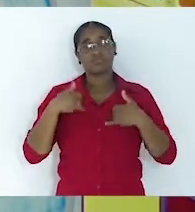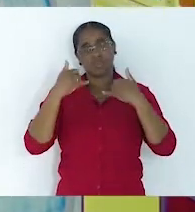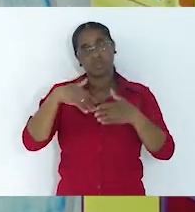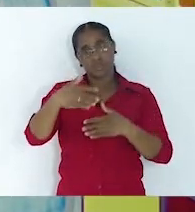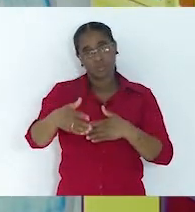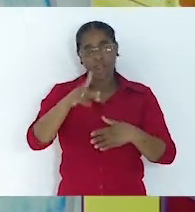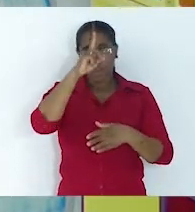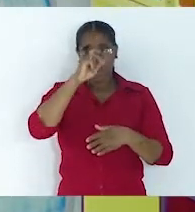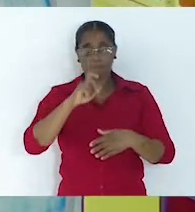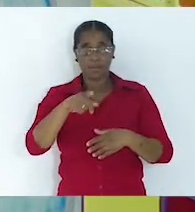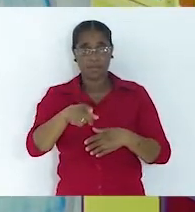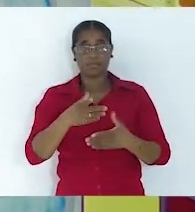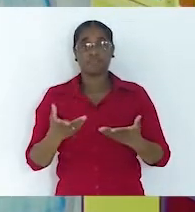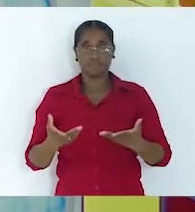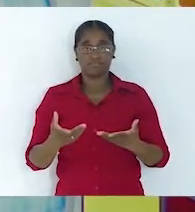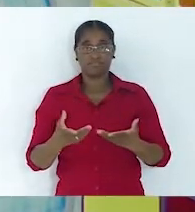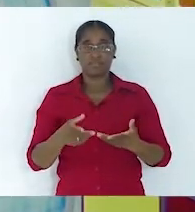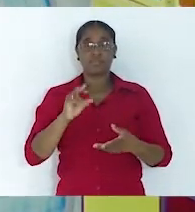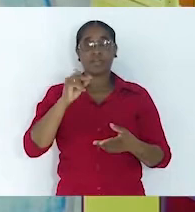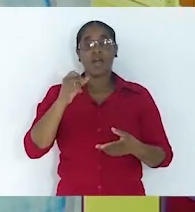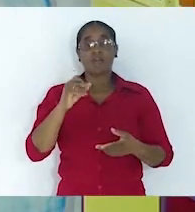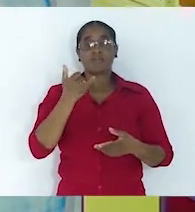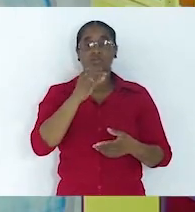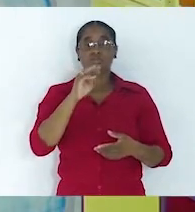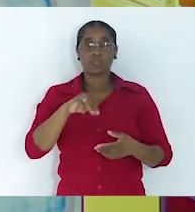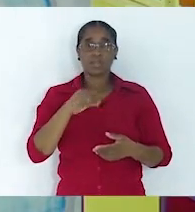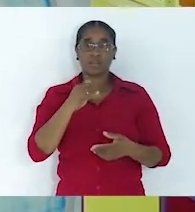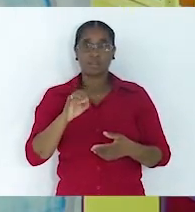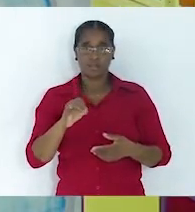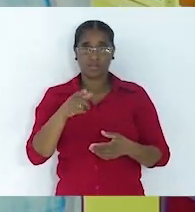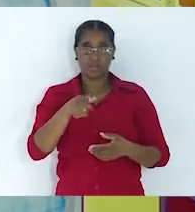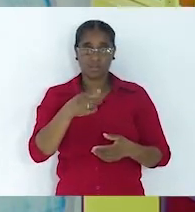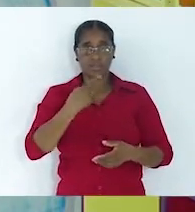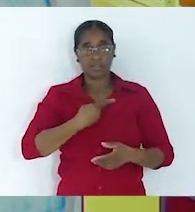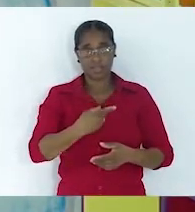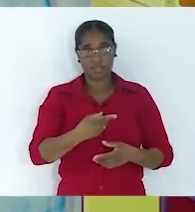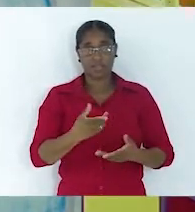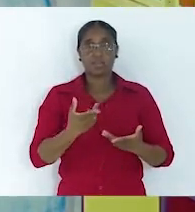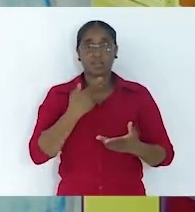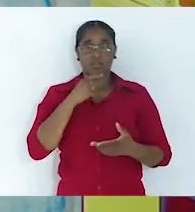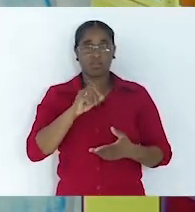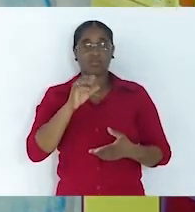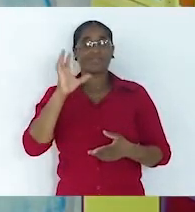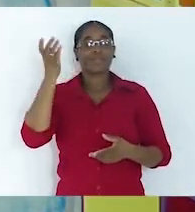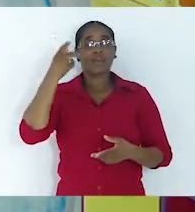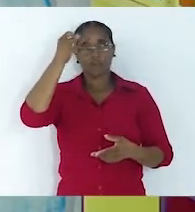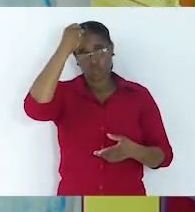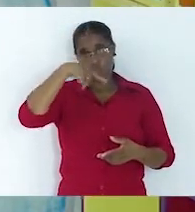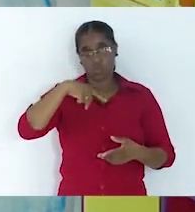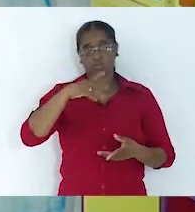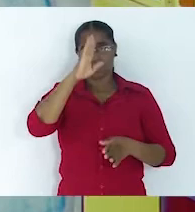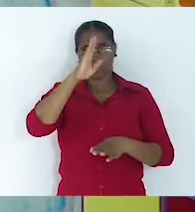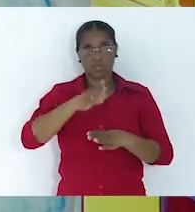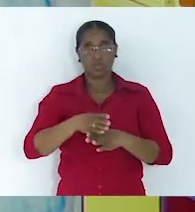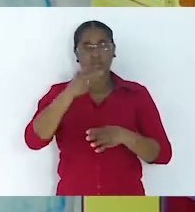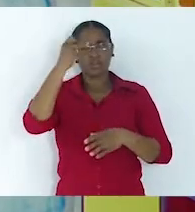frente, lembrar desse ano, 2020. Então aqui seria aquilo que nós chamamos de tempo histórico. Um facto